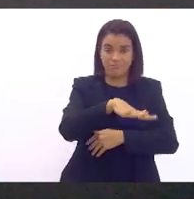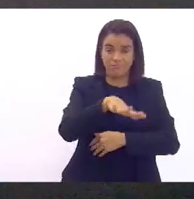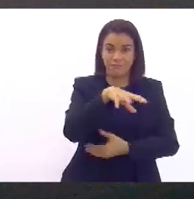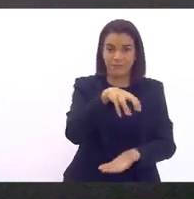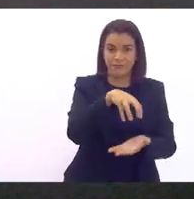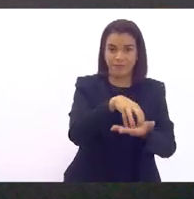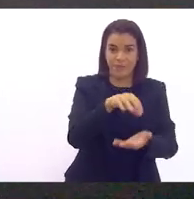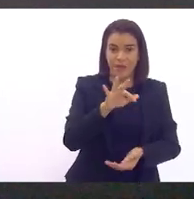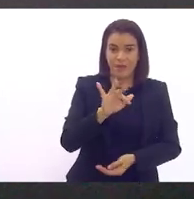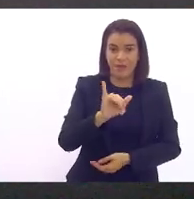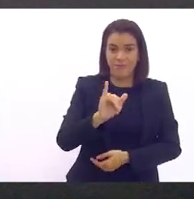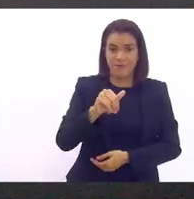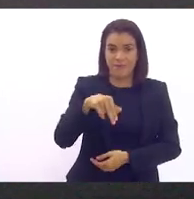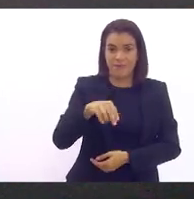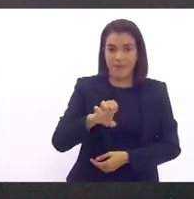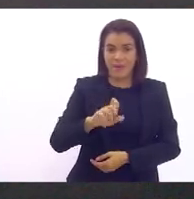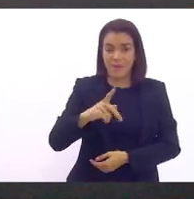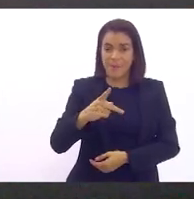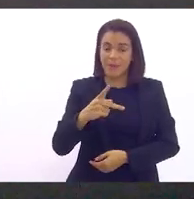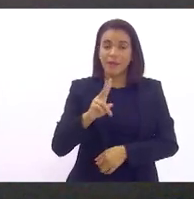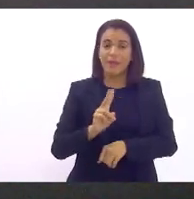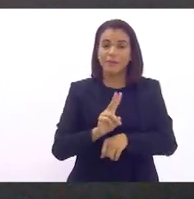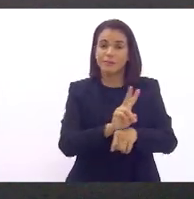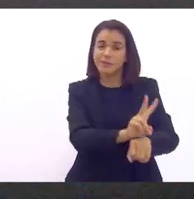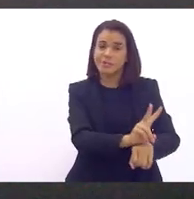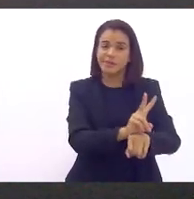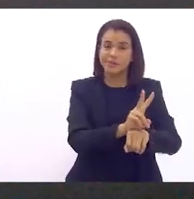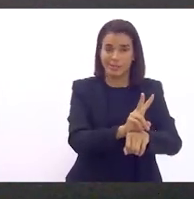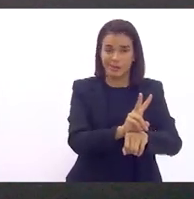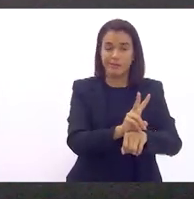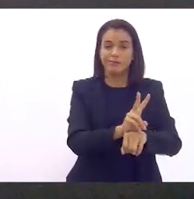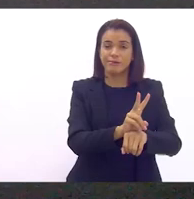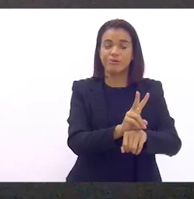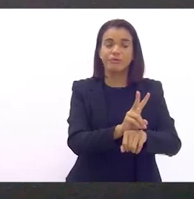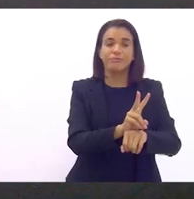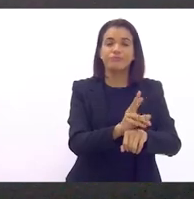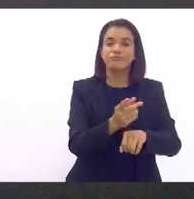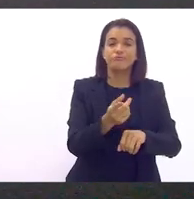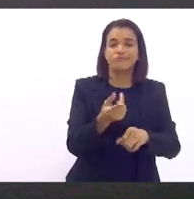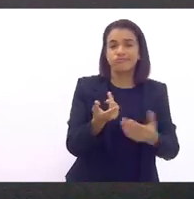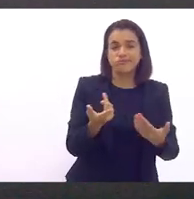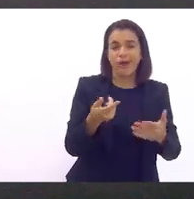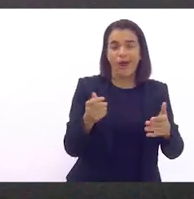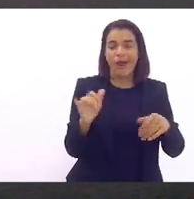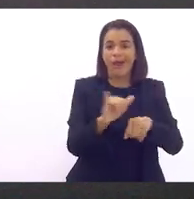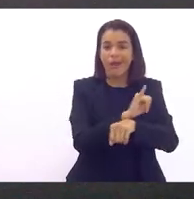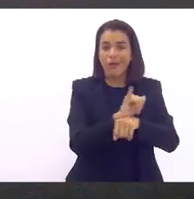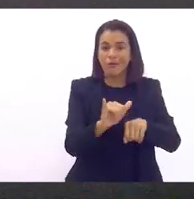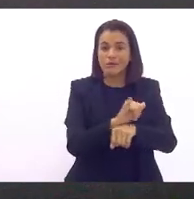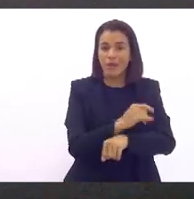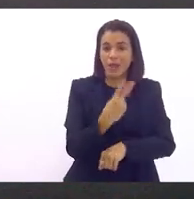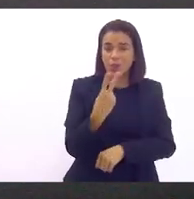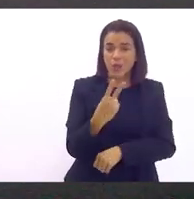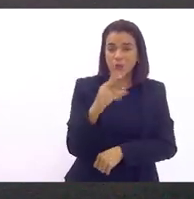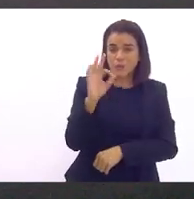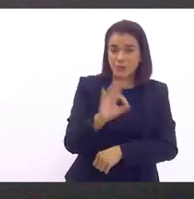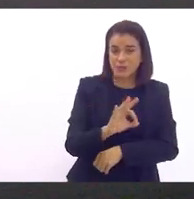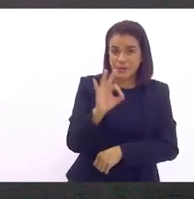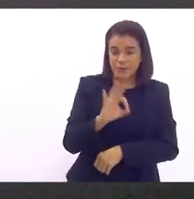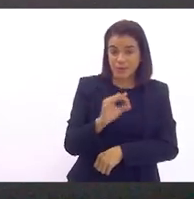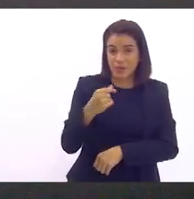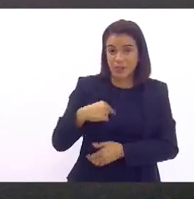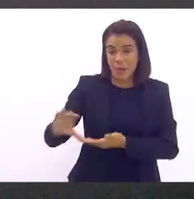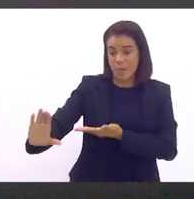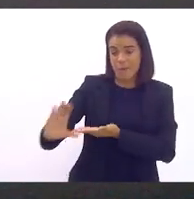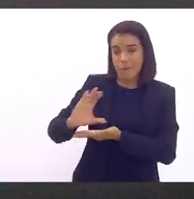aep tá emprestando recursos a 2% ao ano nós já recebemos esse ano 8 bilhões de